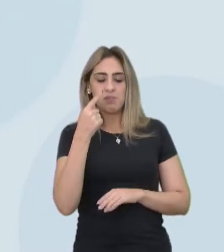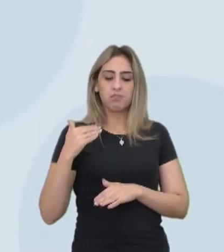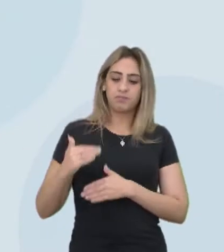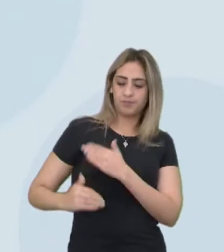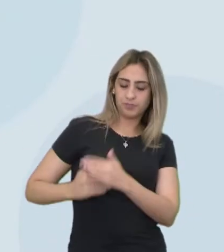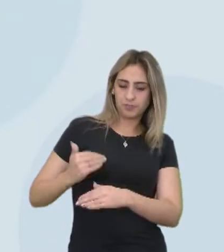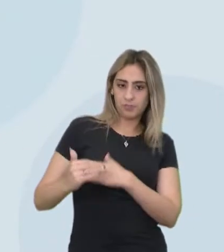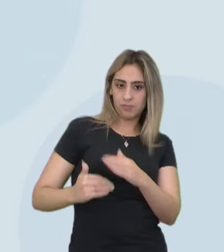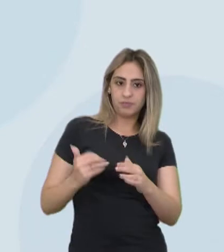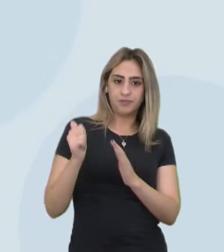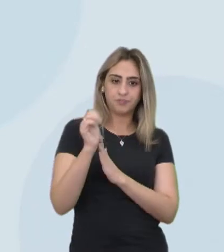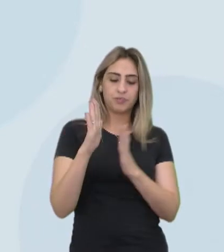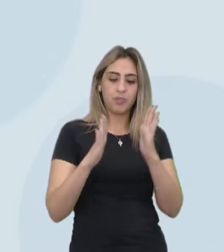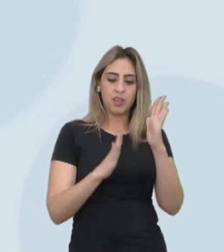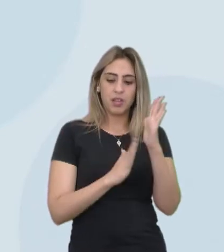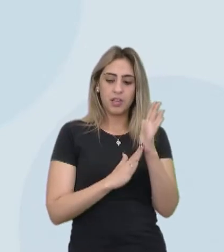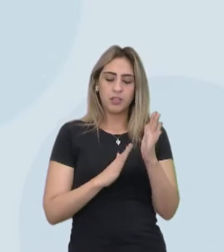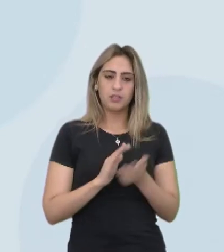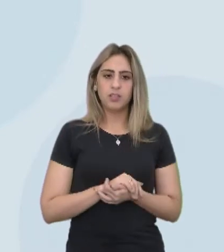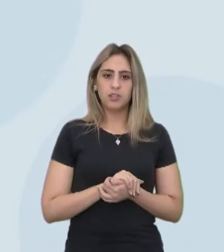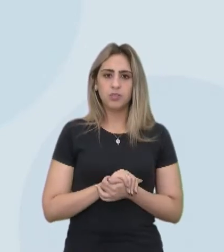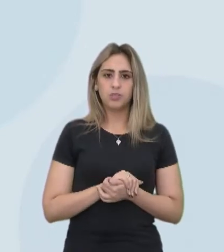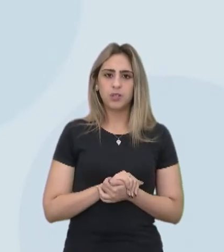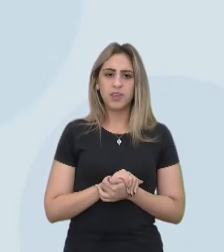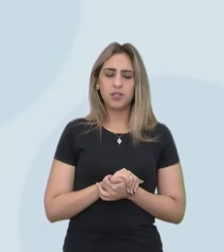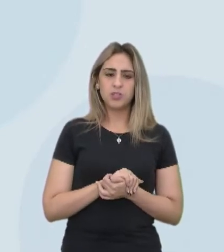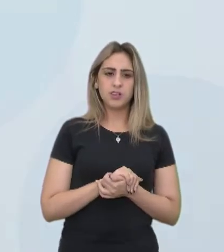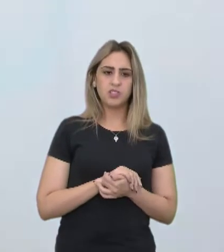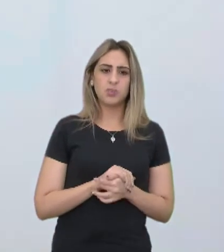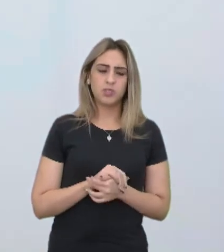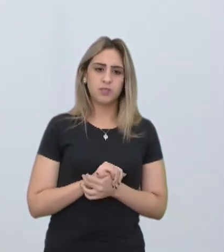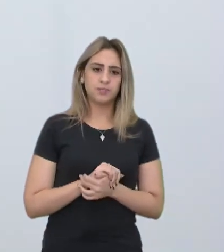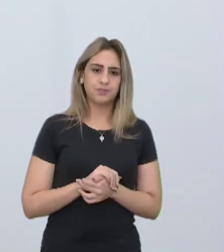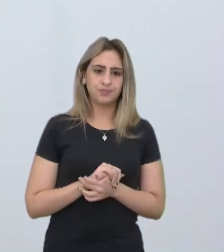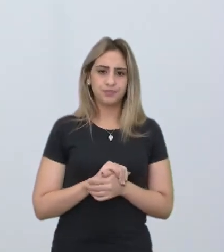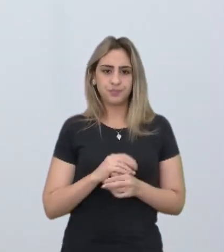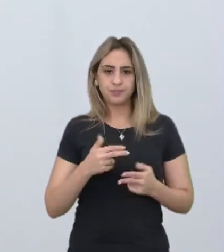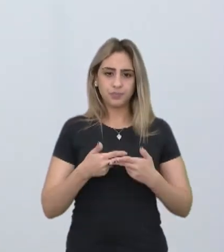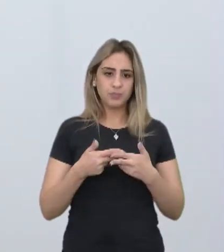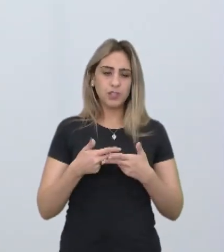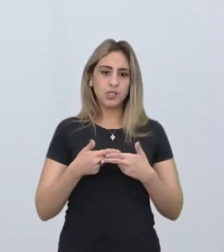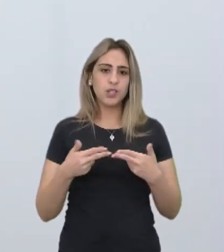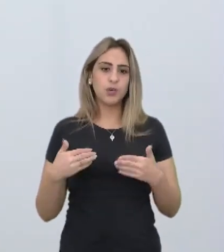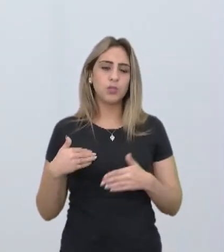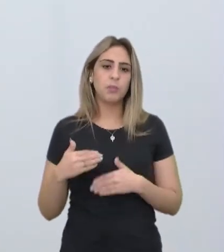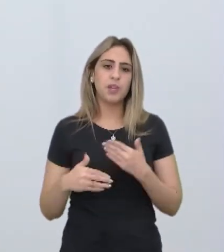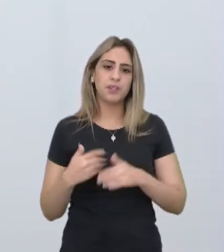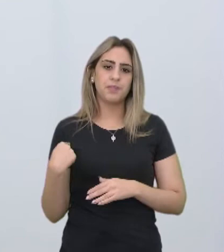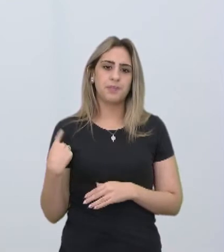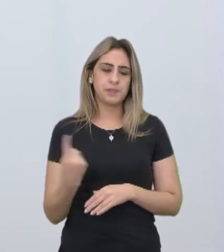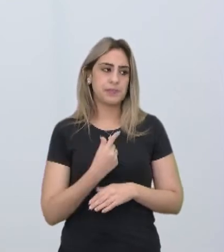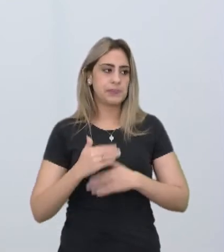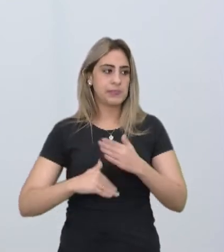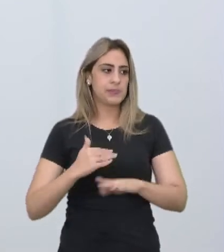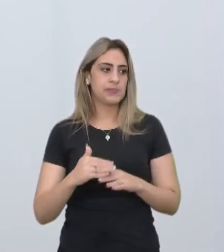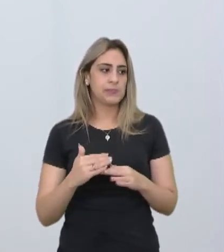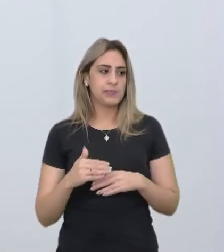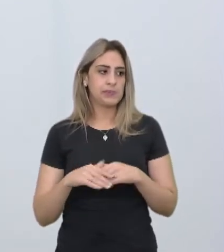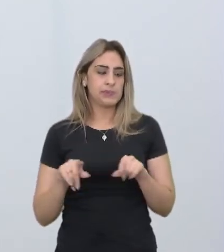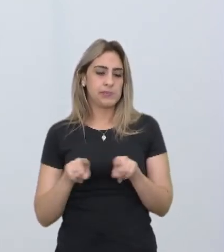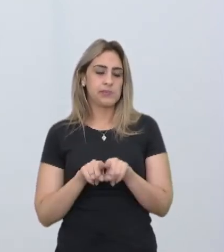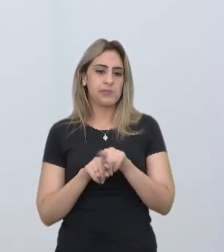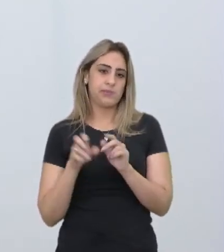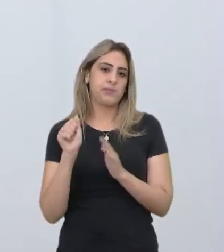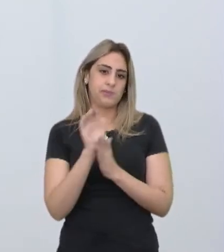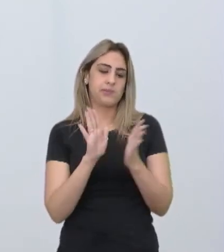dessa atividade 3 e a aula de hoje, então, a gente está vendo aí desenvolvimento, né? A parte de desenvolvimento